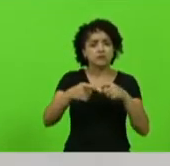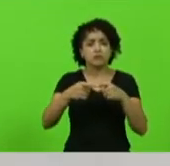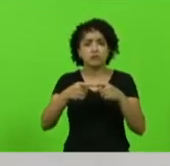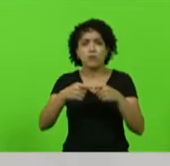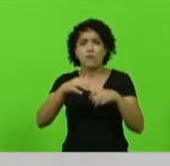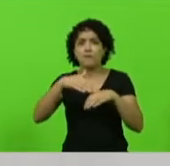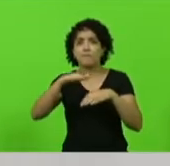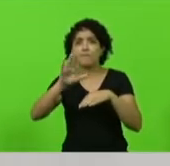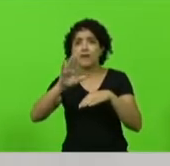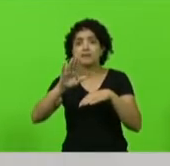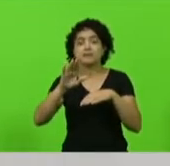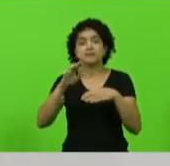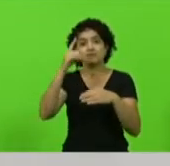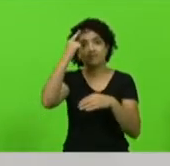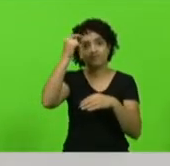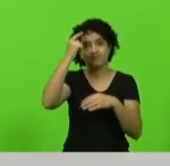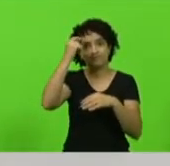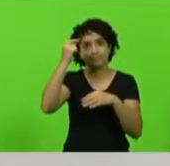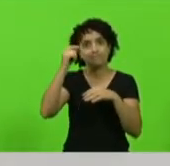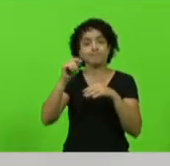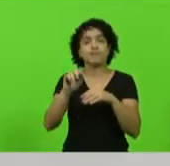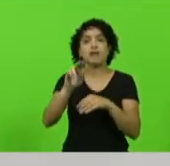Hospital Universitário, famoso HU.